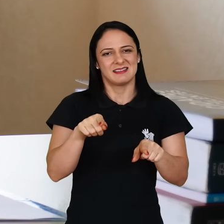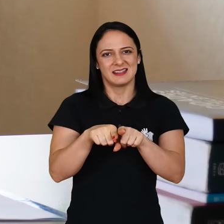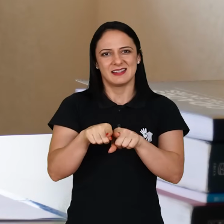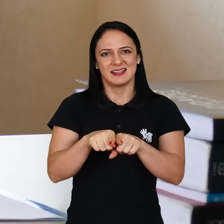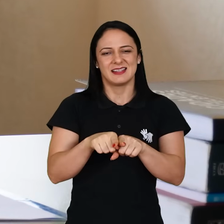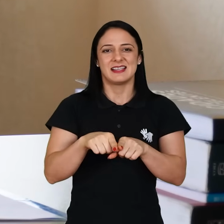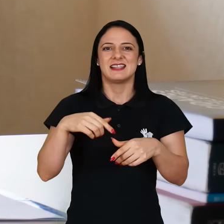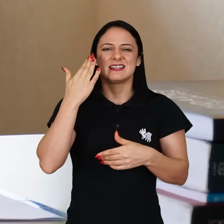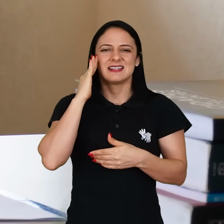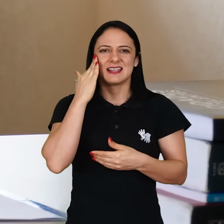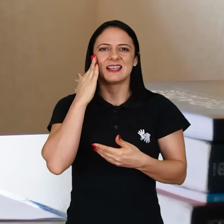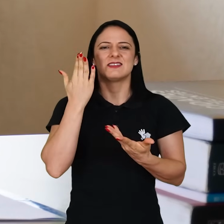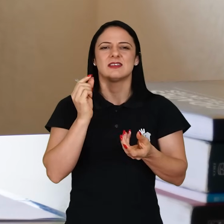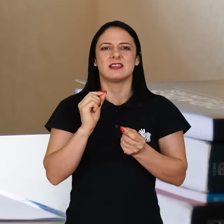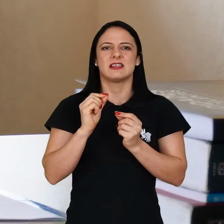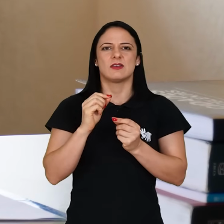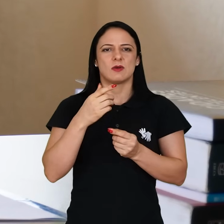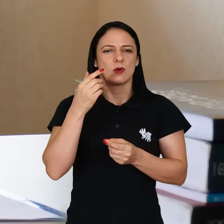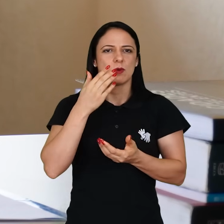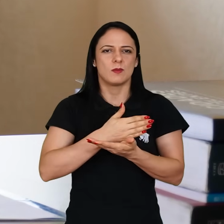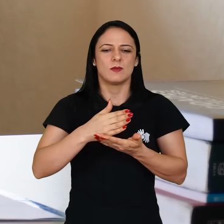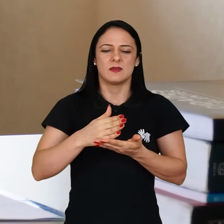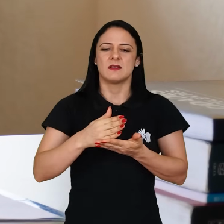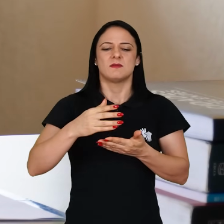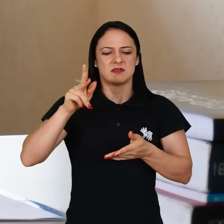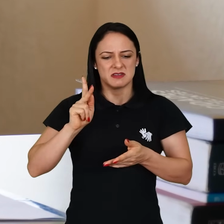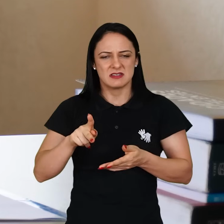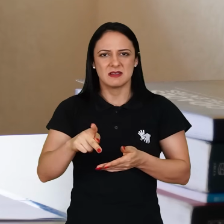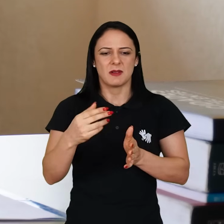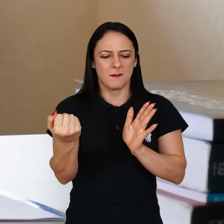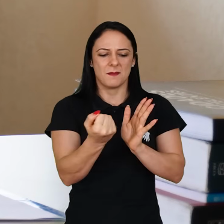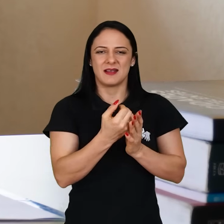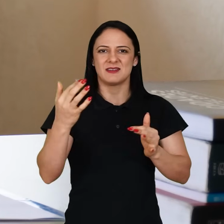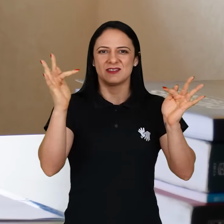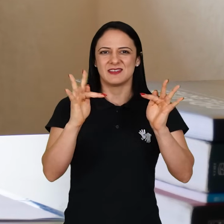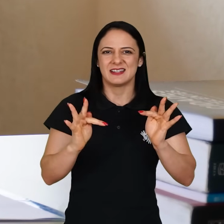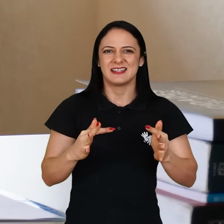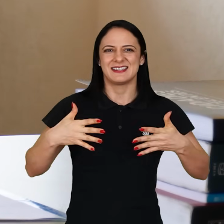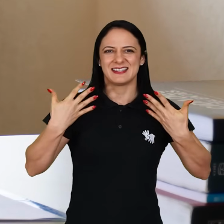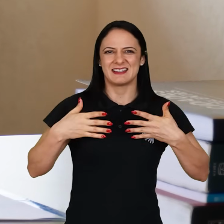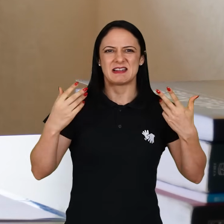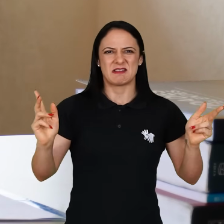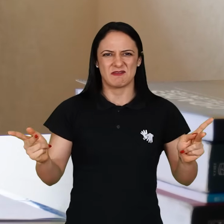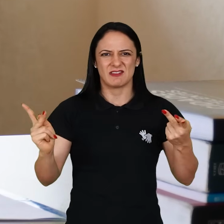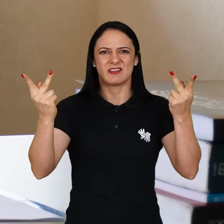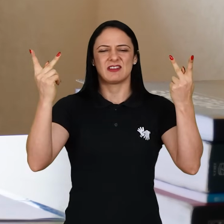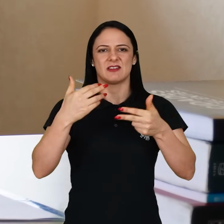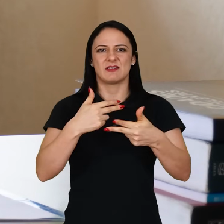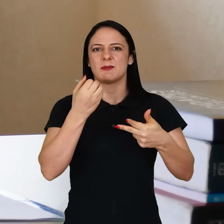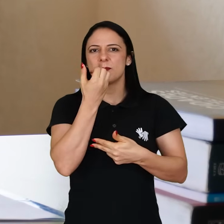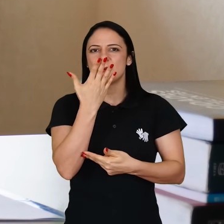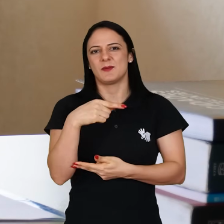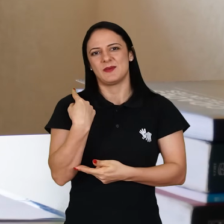a gente tende a repetir essas experiências positivas como marcos de felicidade na nossa vida, como marcos de vitórias, como marcos